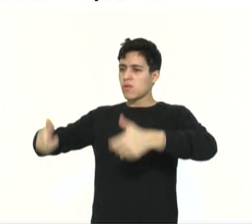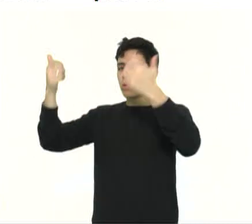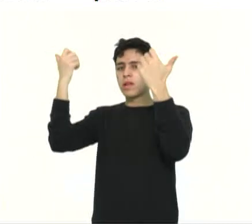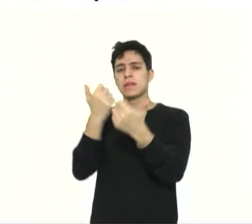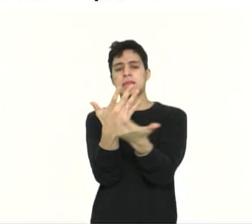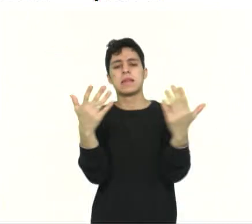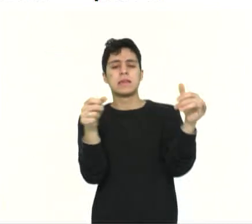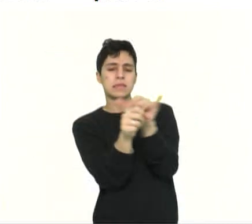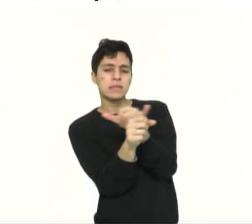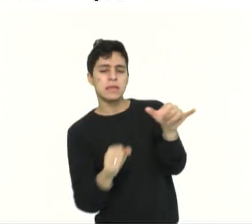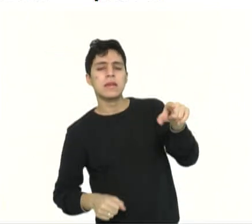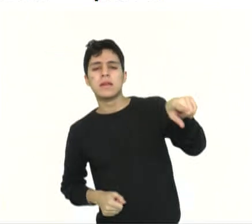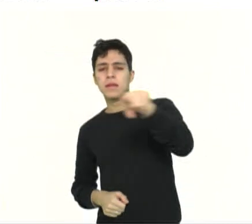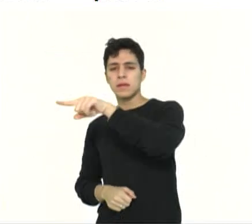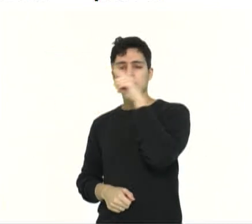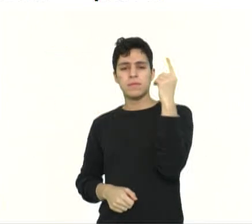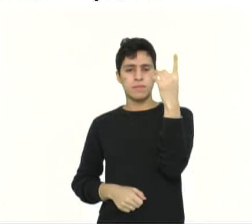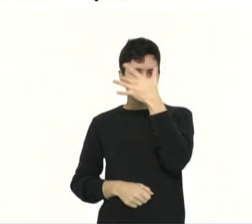amanhã.